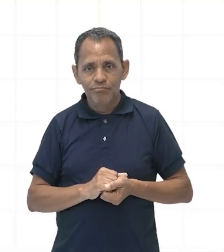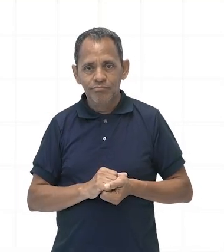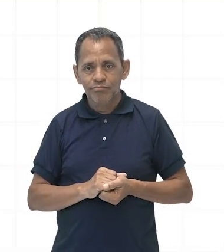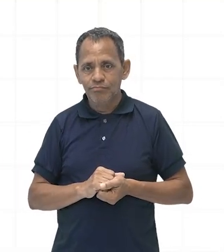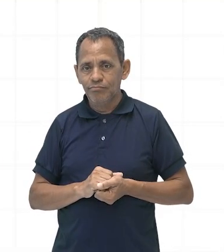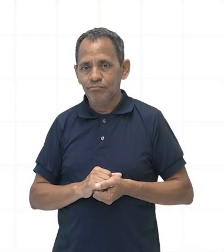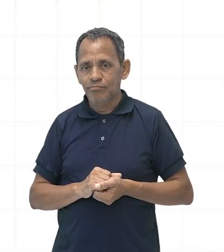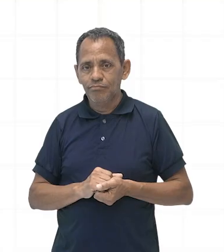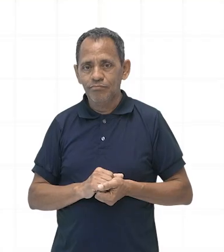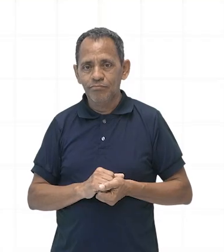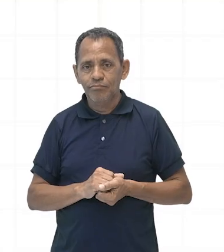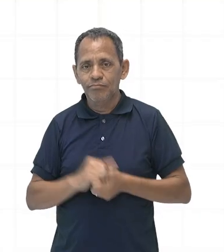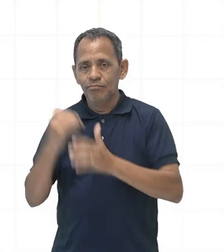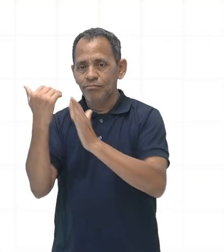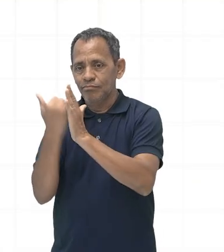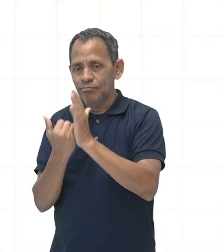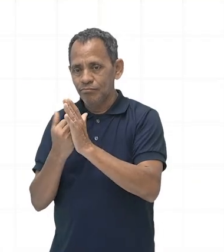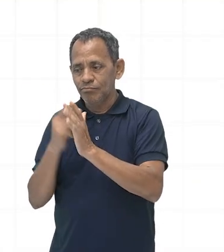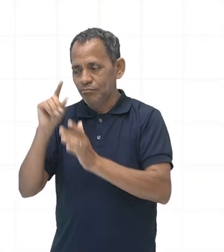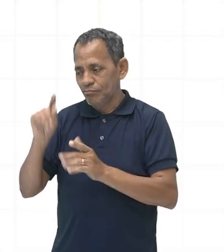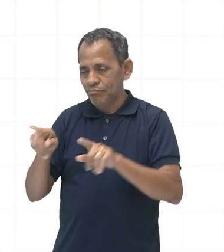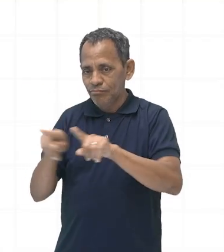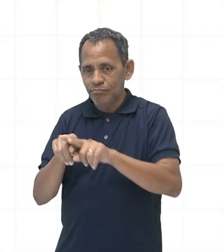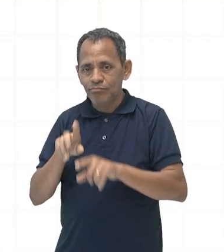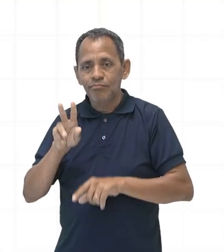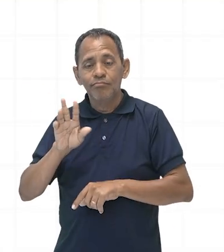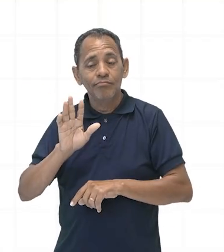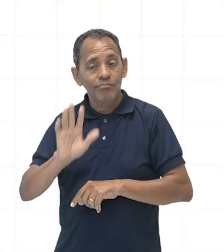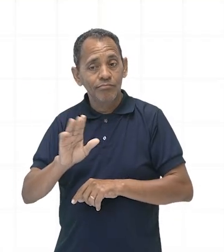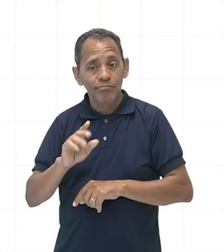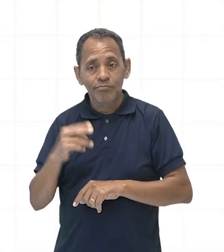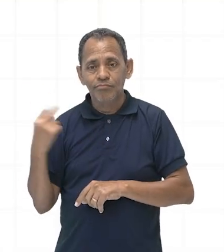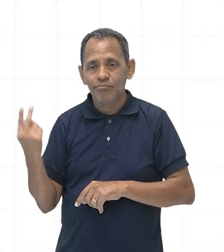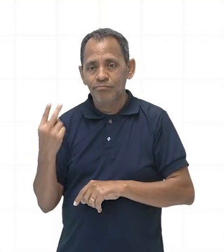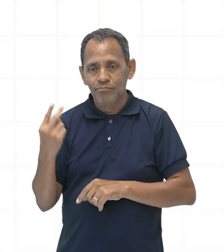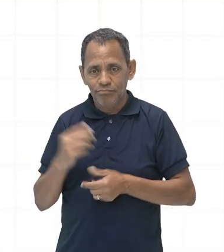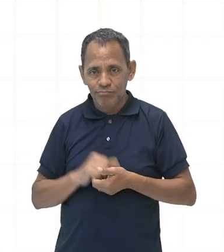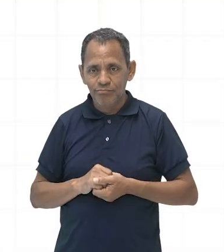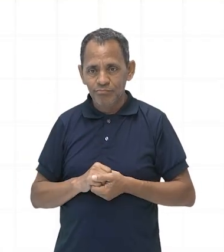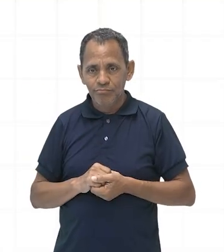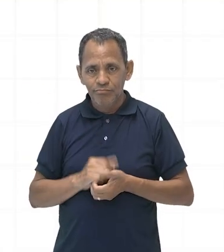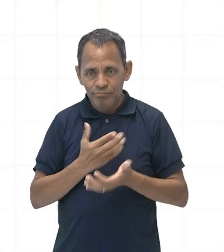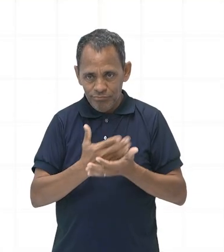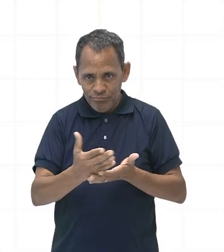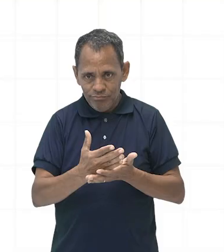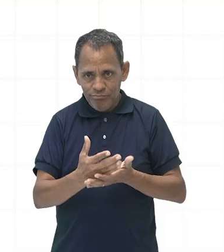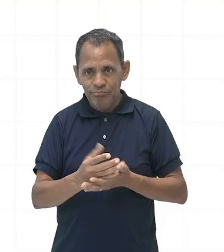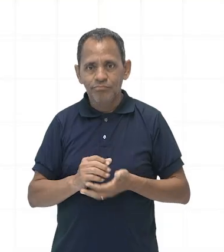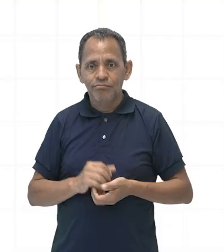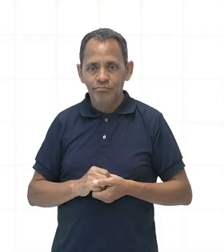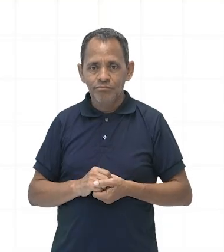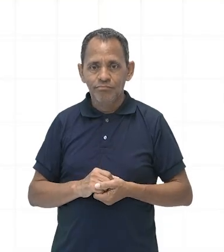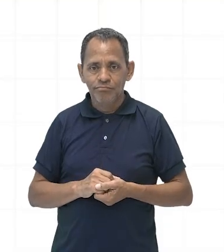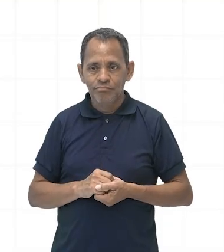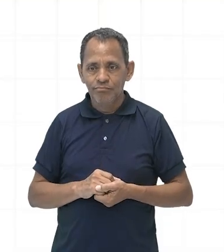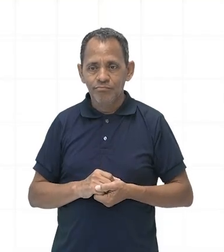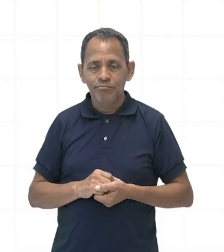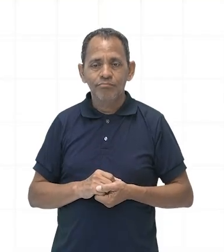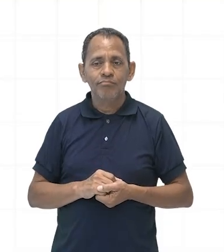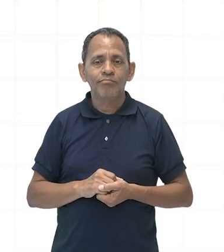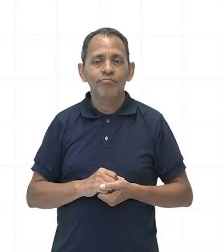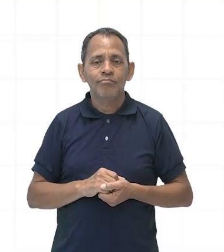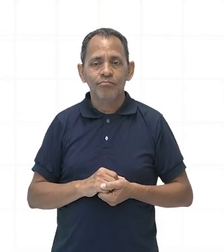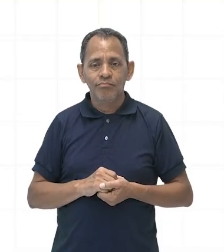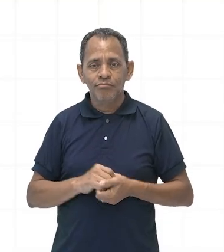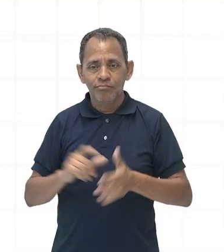60, apesar do desconto ser menor, mas os preços originais são maiores, ou seja, o da livraria B é maior